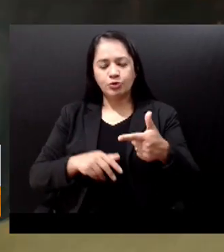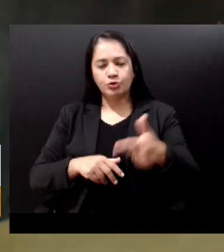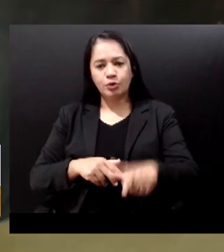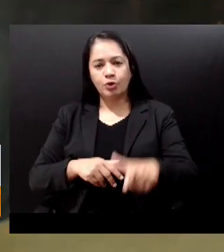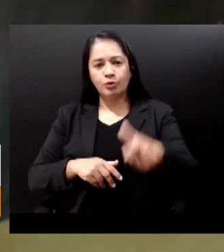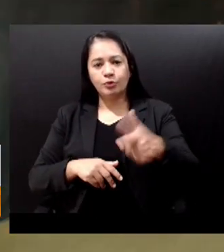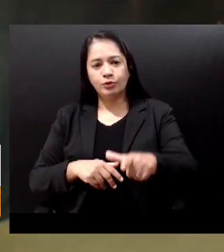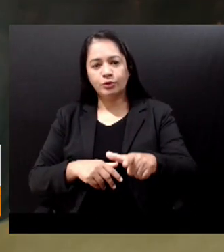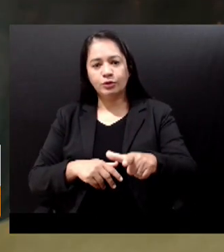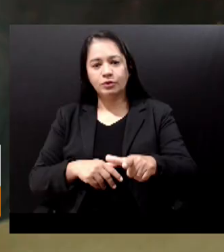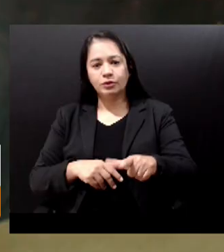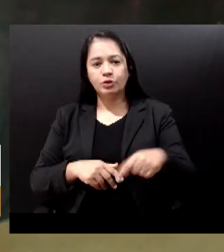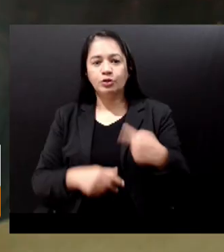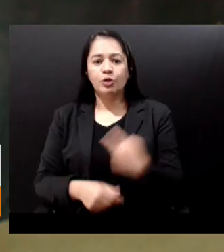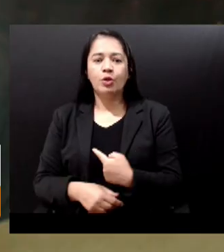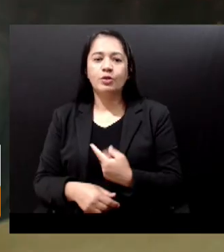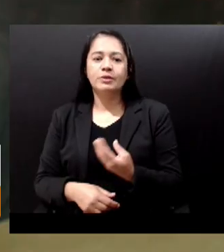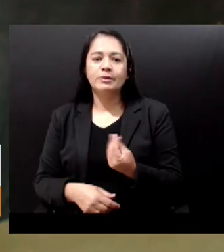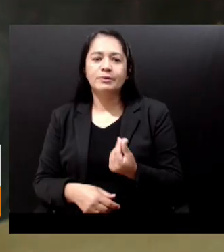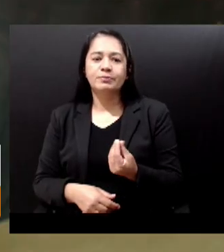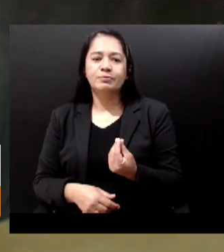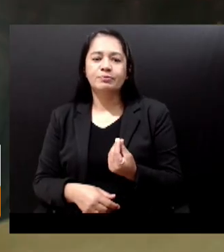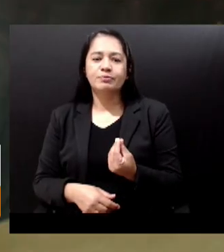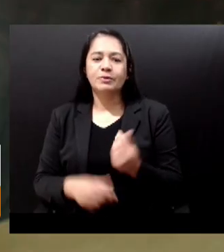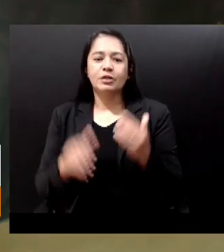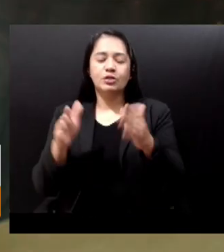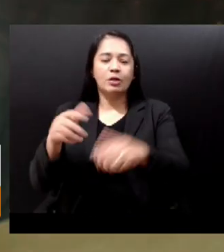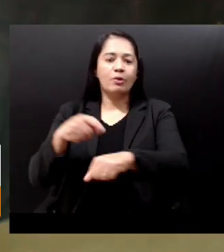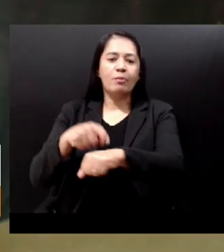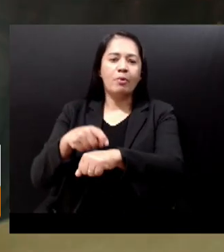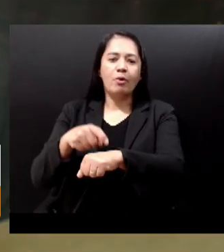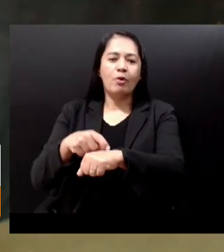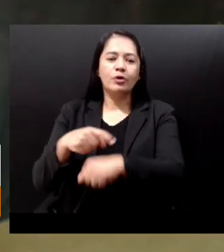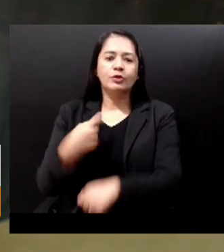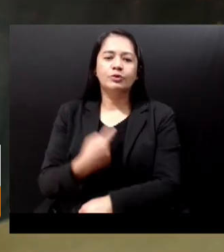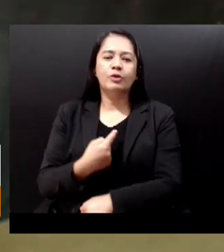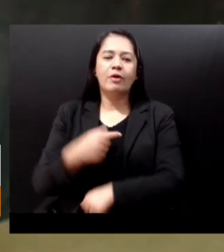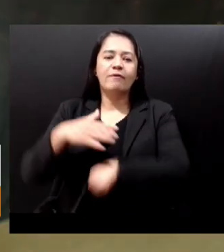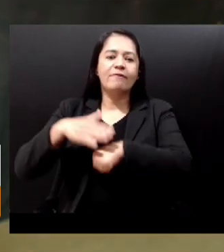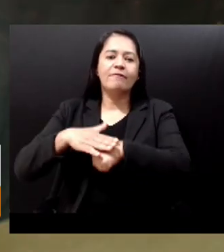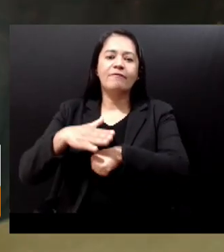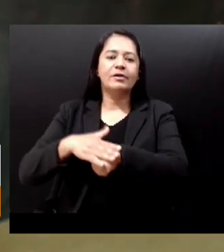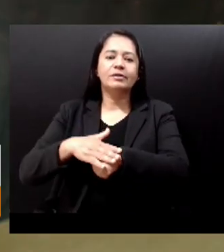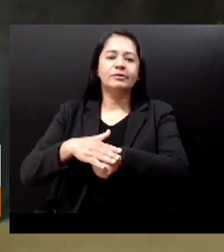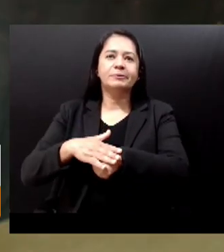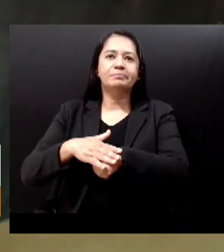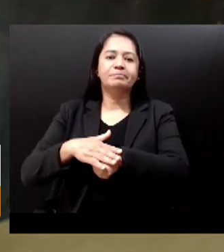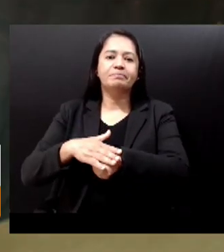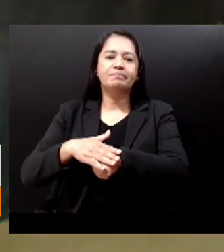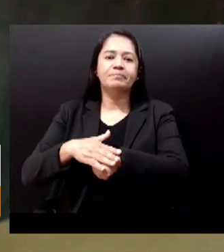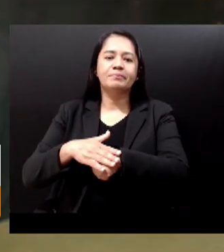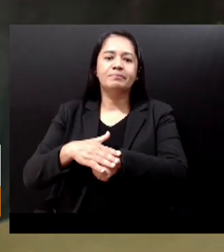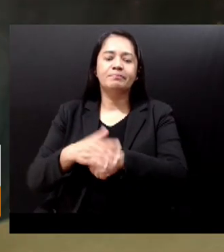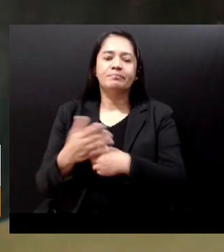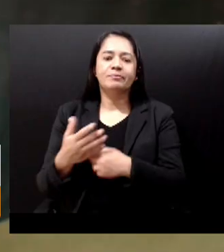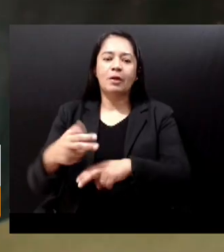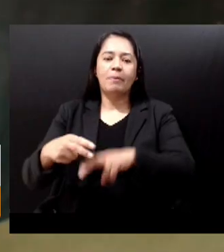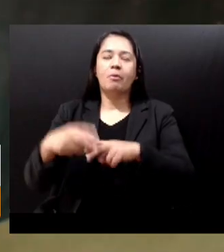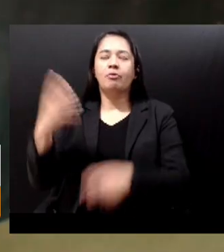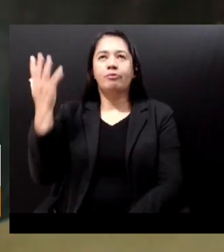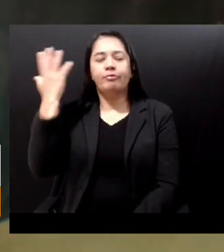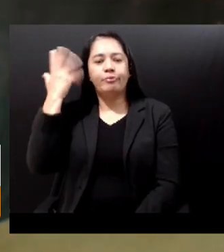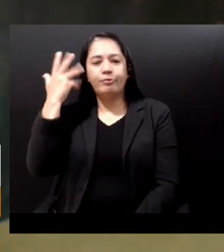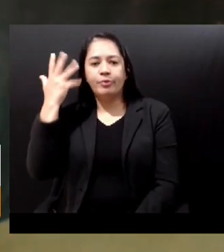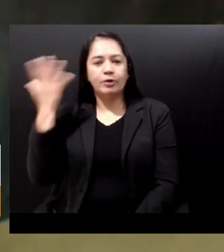gente a chegar um momento que a gente faça isso uma por naturalidade, uma coisa